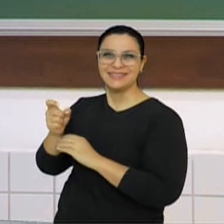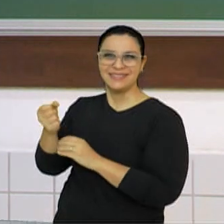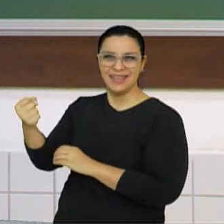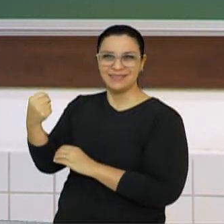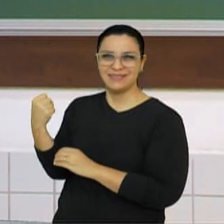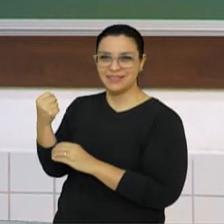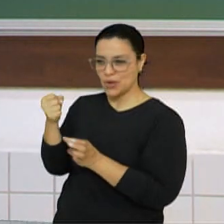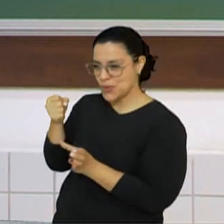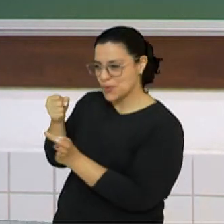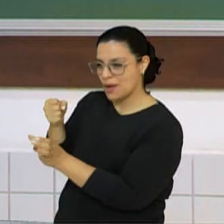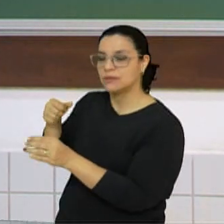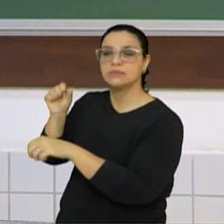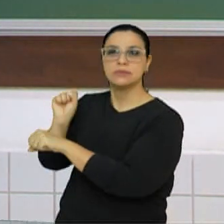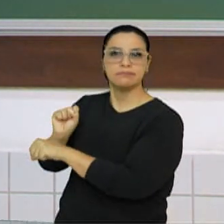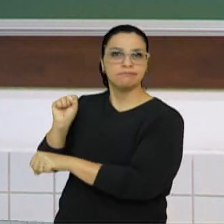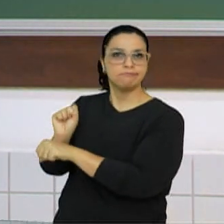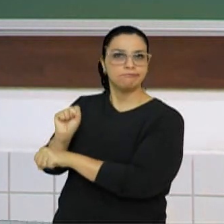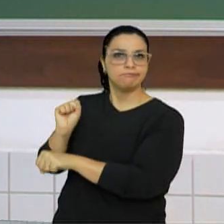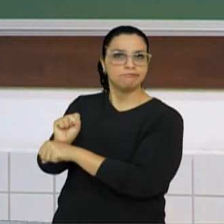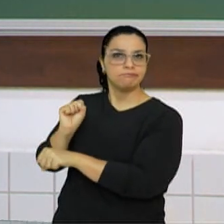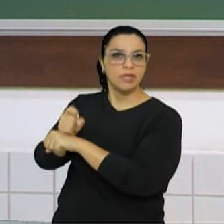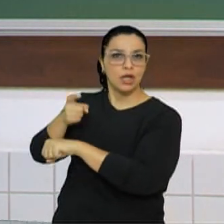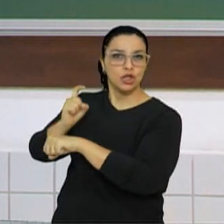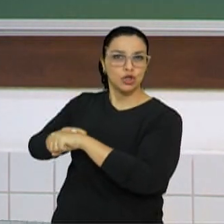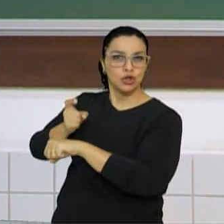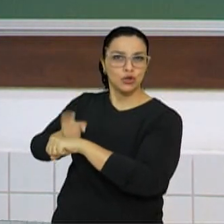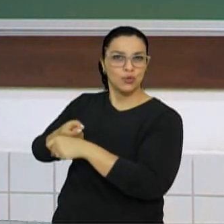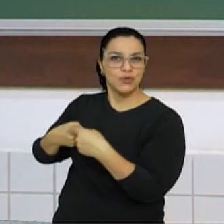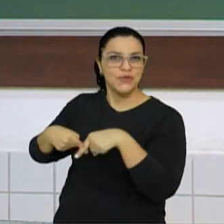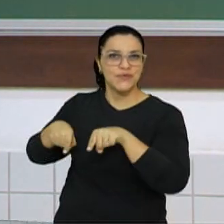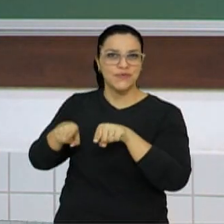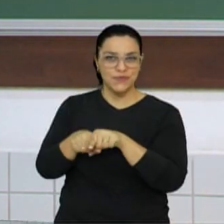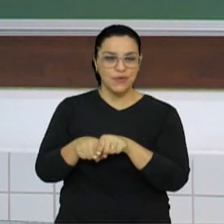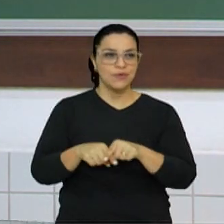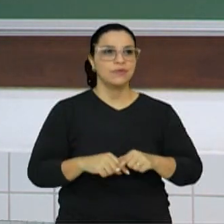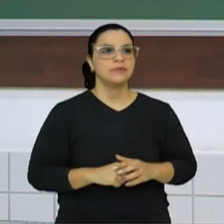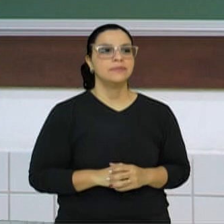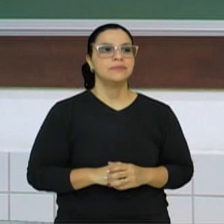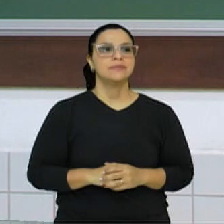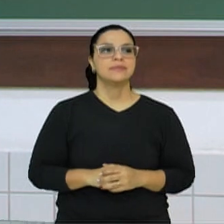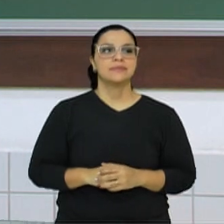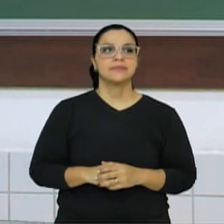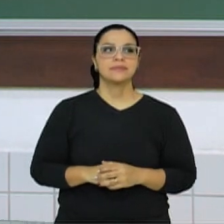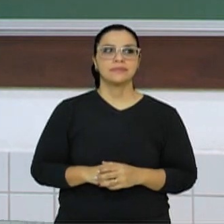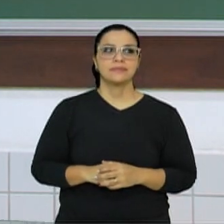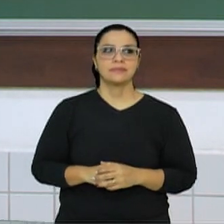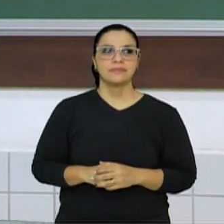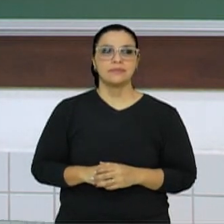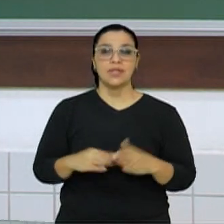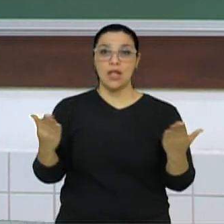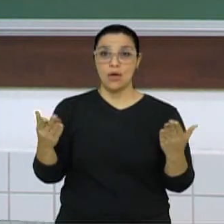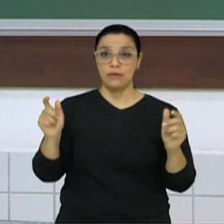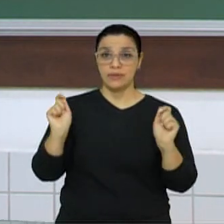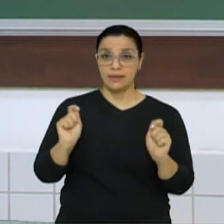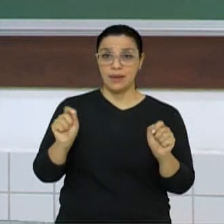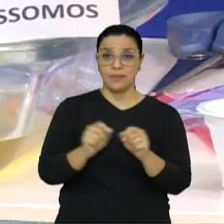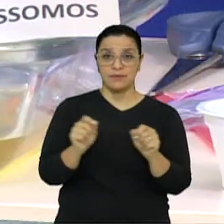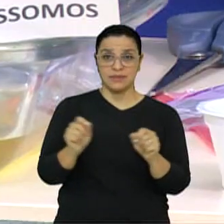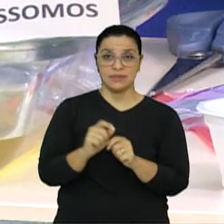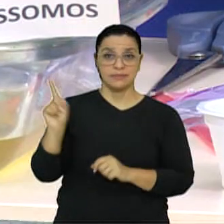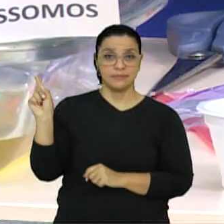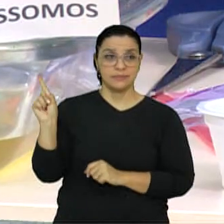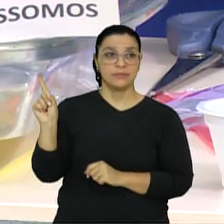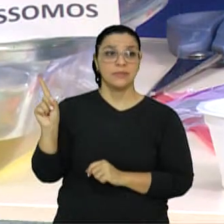para a geladeira, ela vai ficar ali, vai ter o endurecimento dela natural, beleza? Que você vai poder tirar para